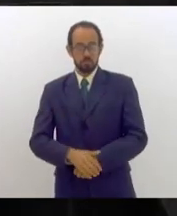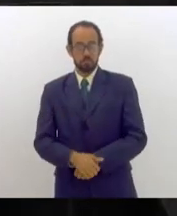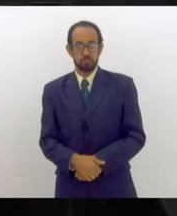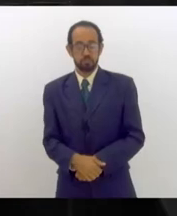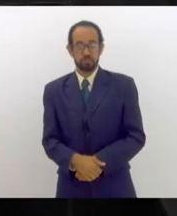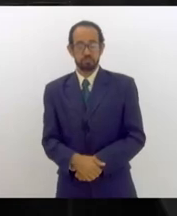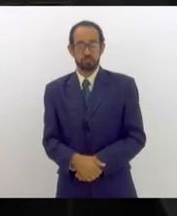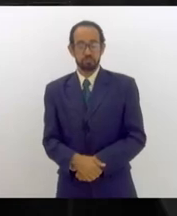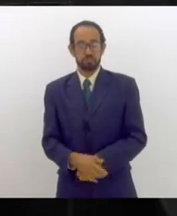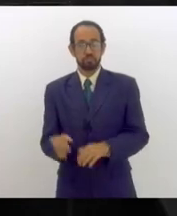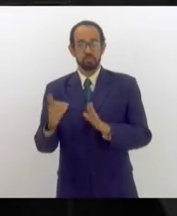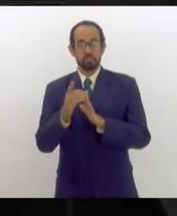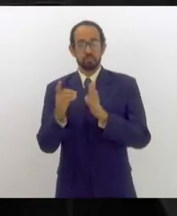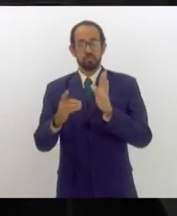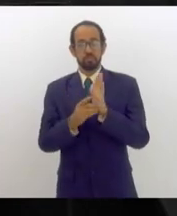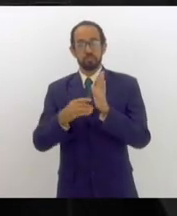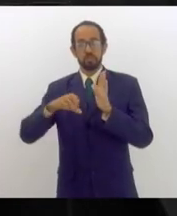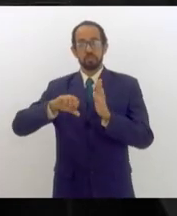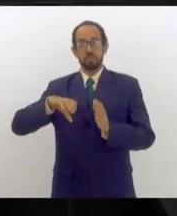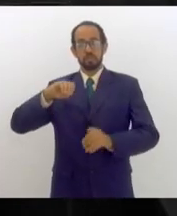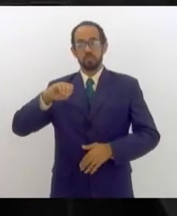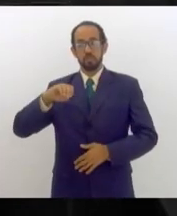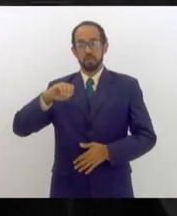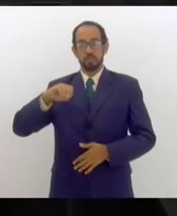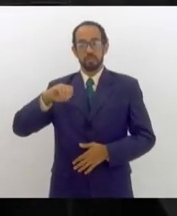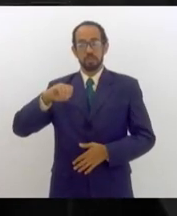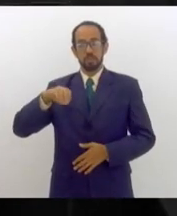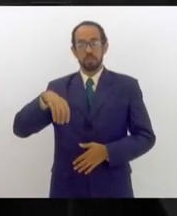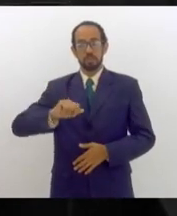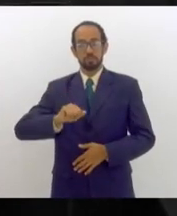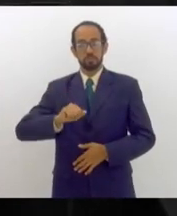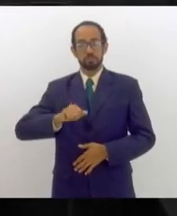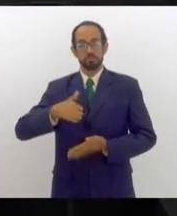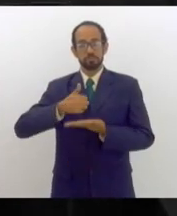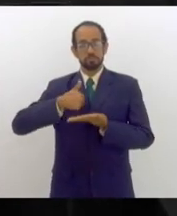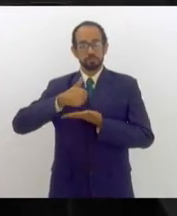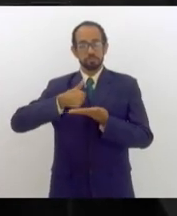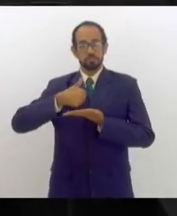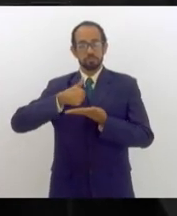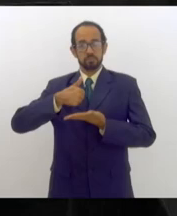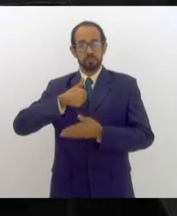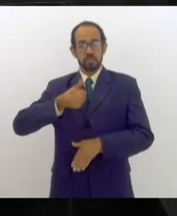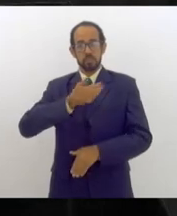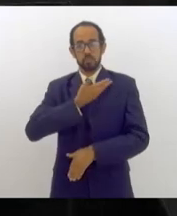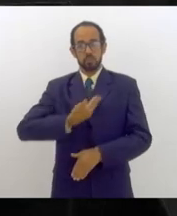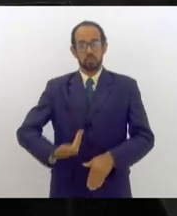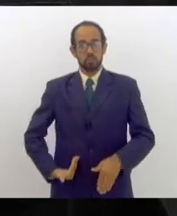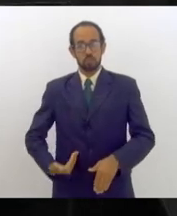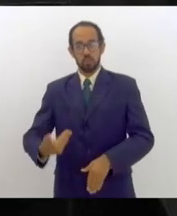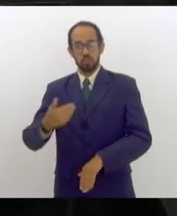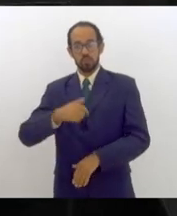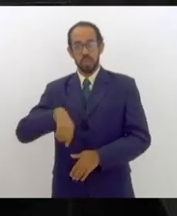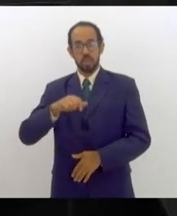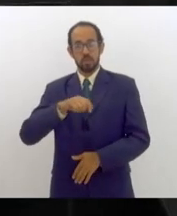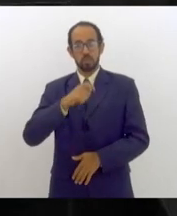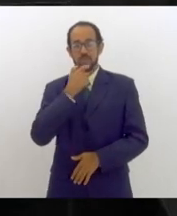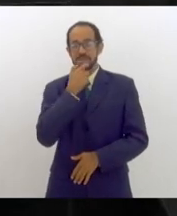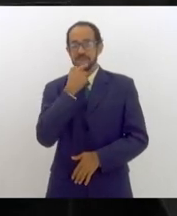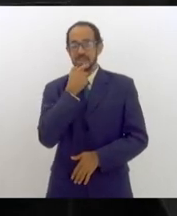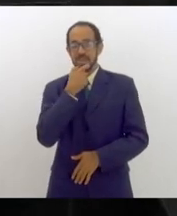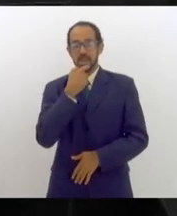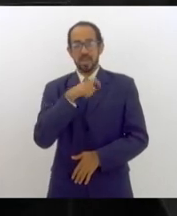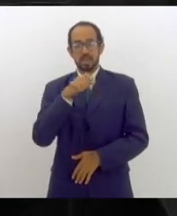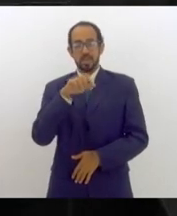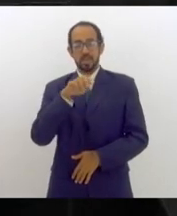na década de 90 baseado lá no governo Inglês da Margaret Thatcher